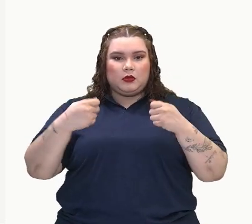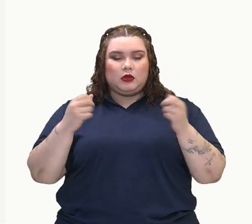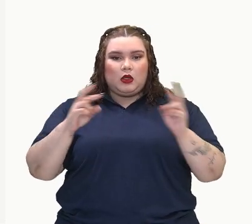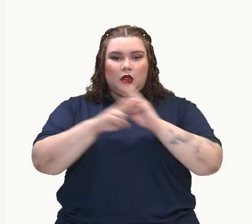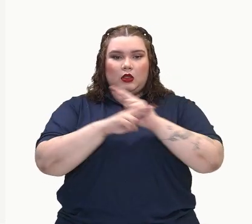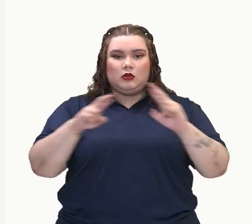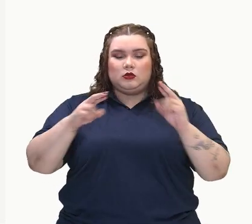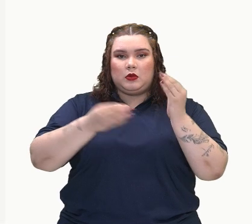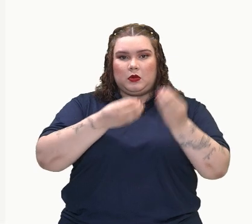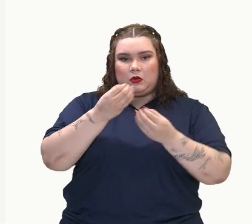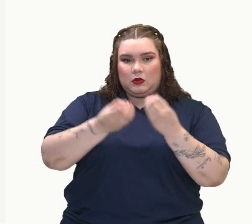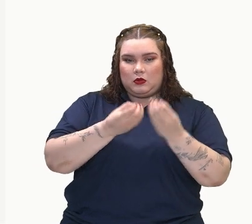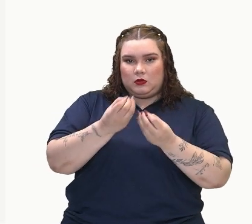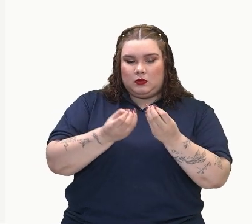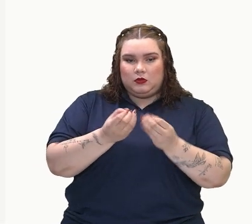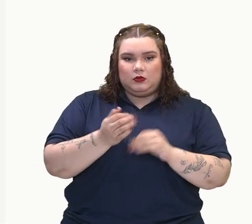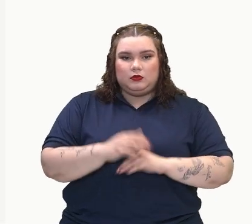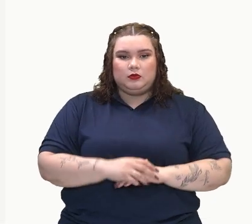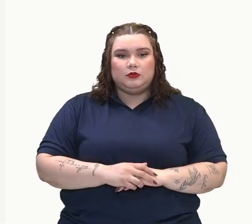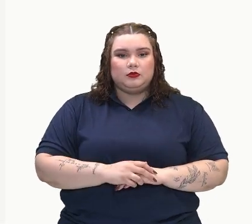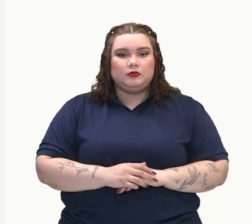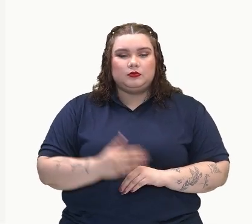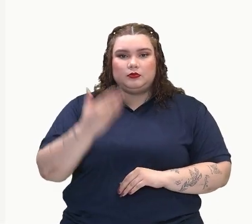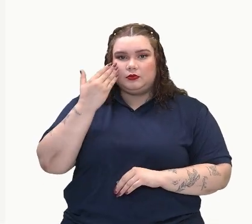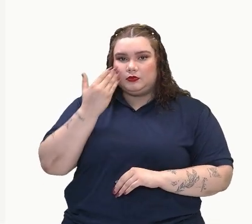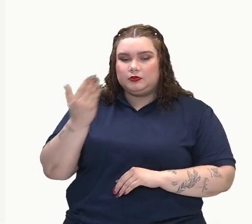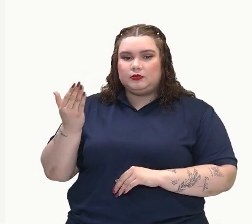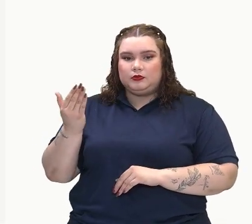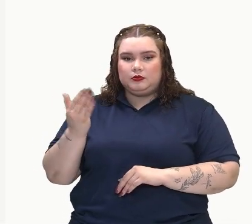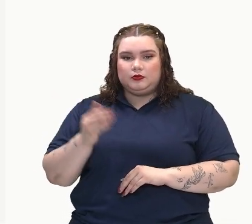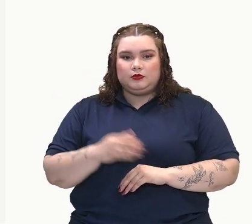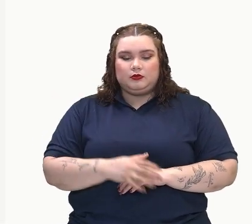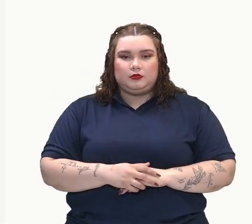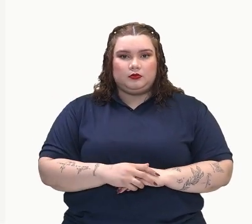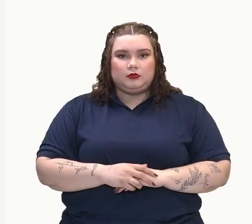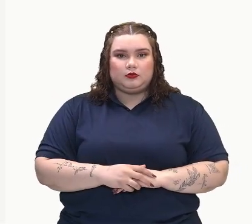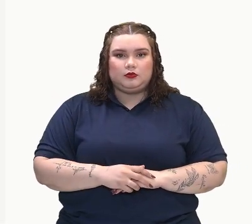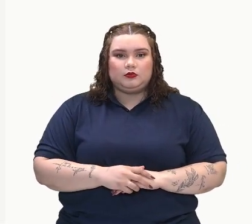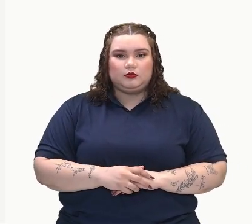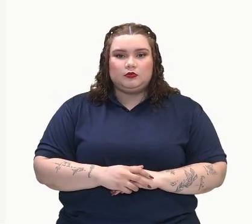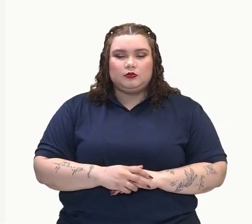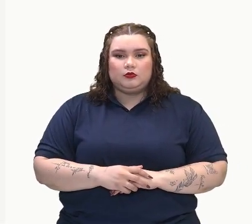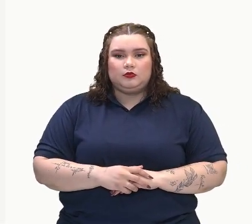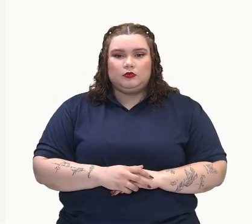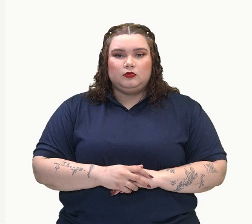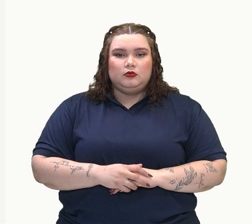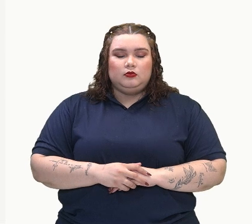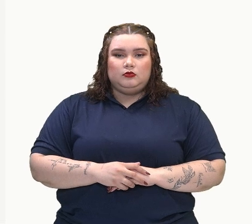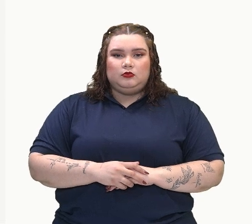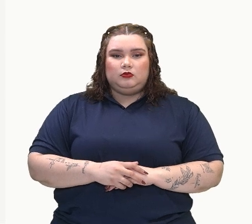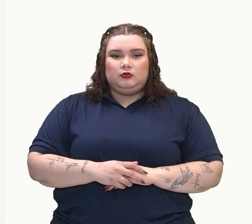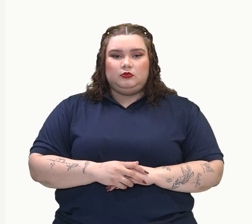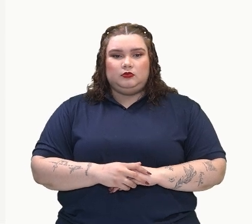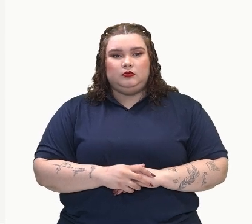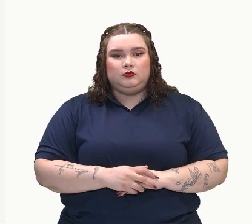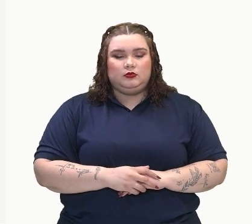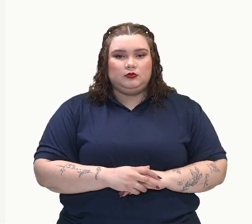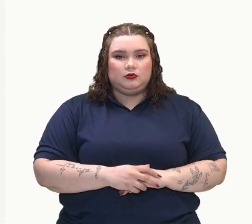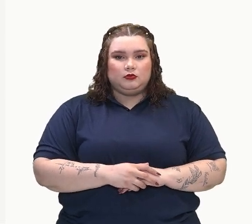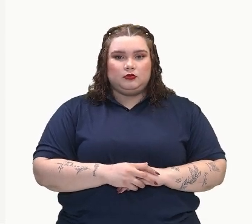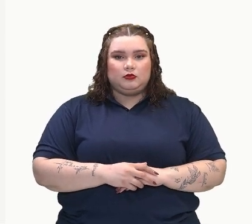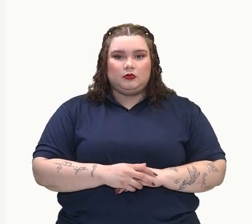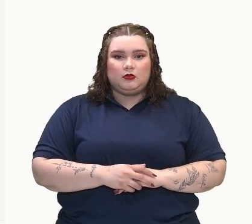ser menor do que a diferença entre os raios. Foi o que foi colocado lá, certo? Muito bem. Então,